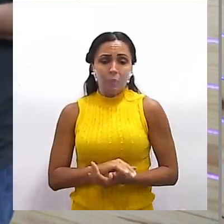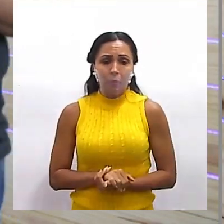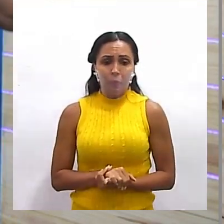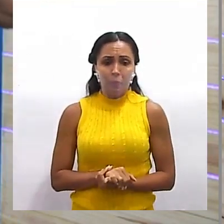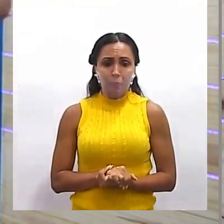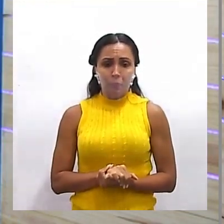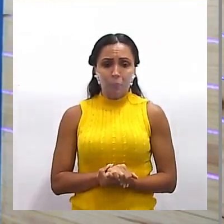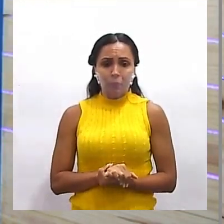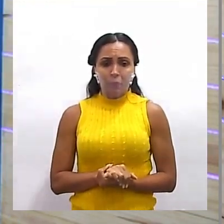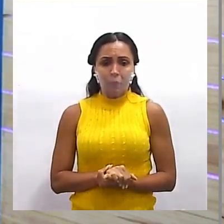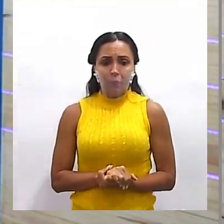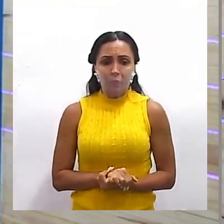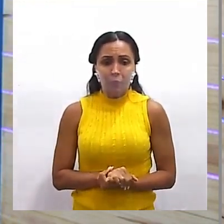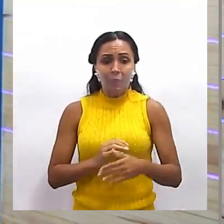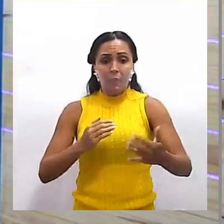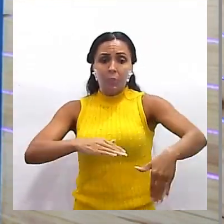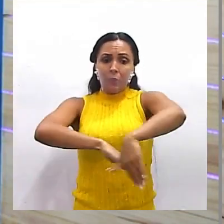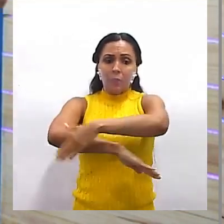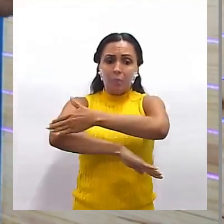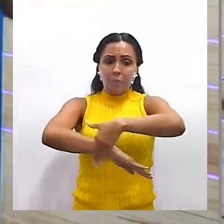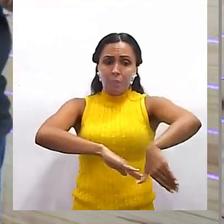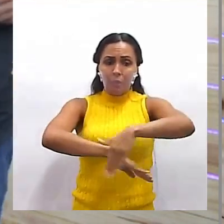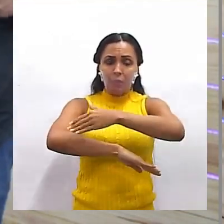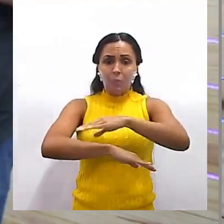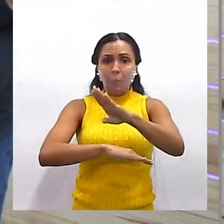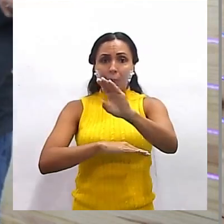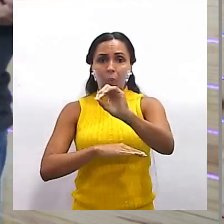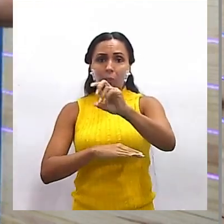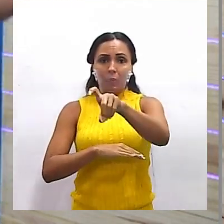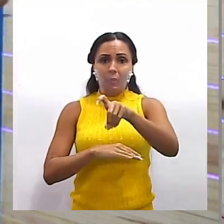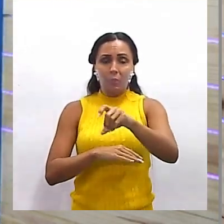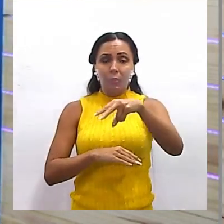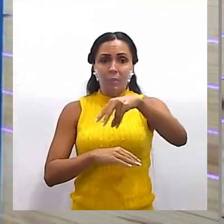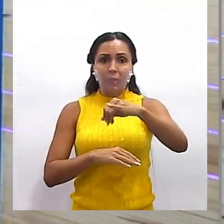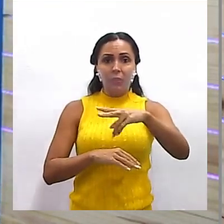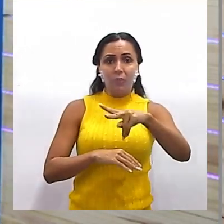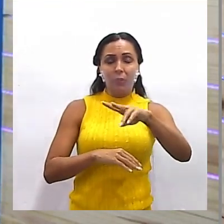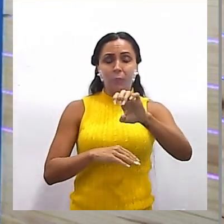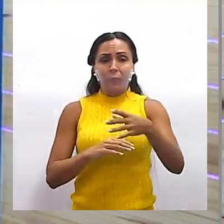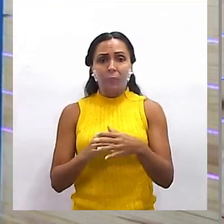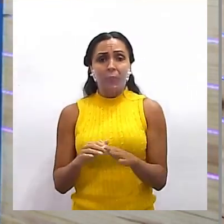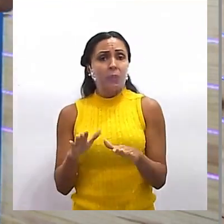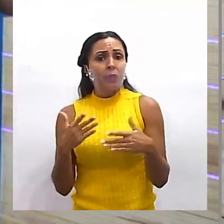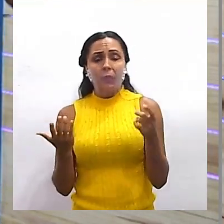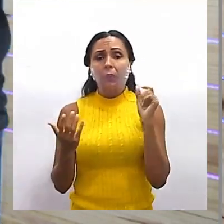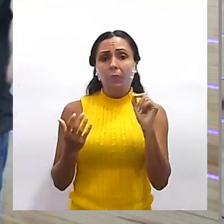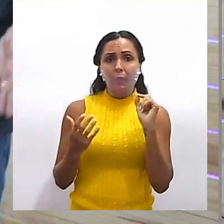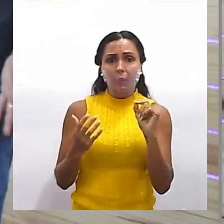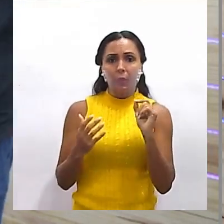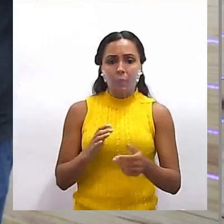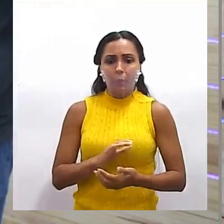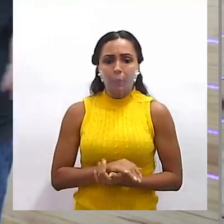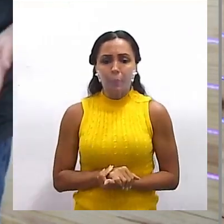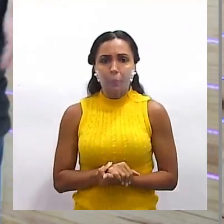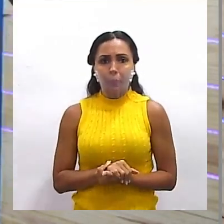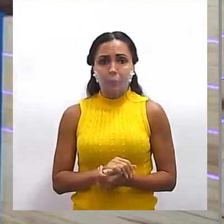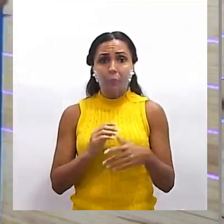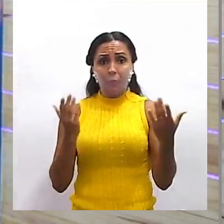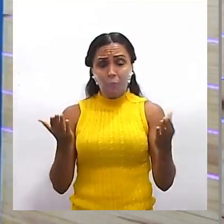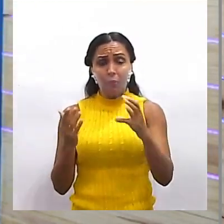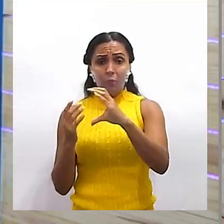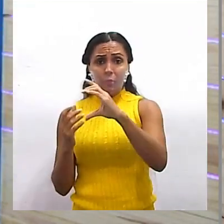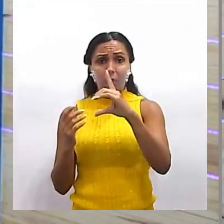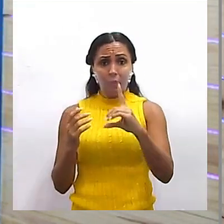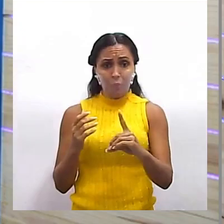Parâmetros de endereço, né? Estante, rua, box, nível. Ou seja, eu tenho um porta-pallet dentro de um CD,